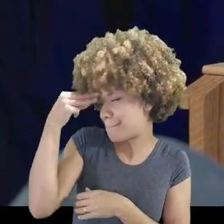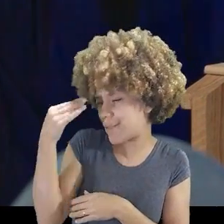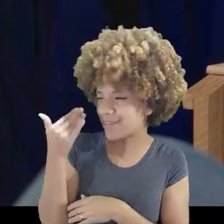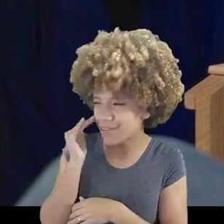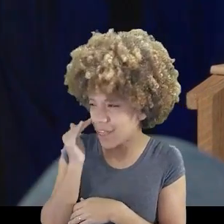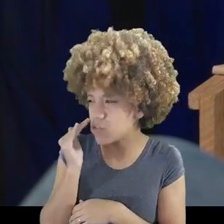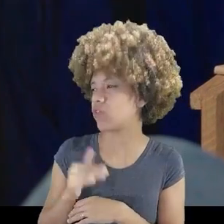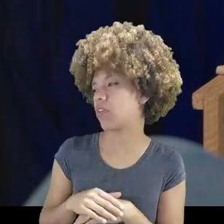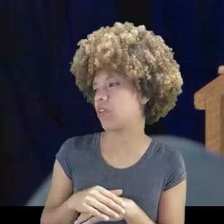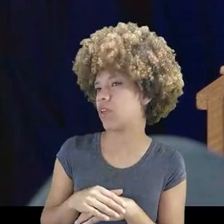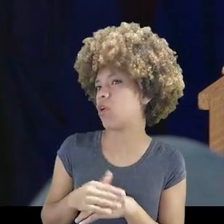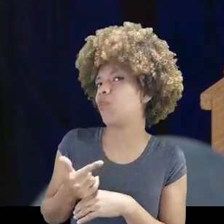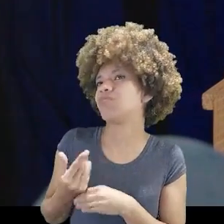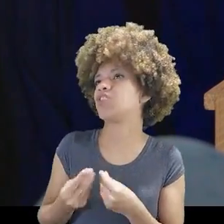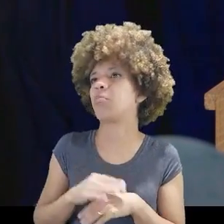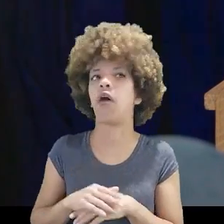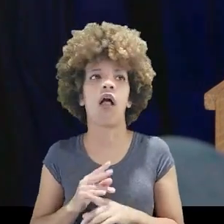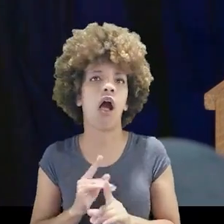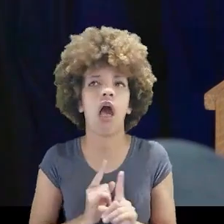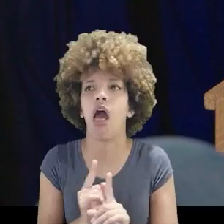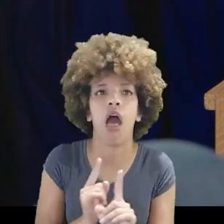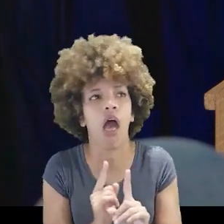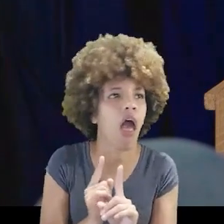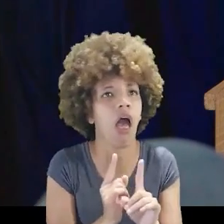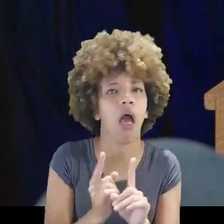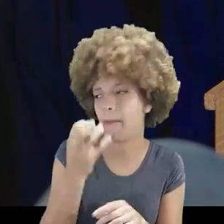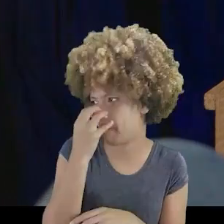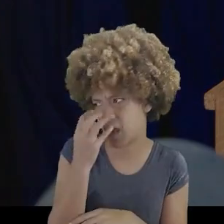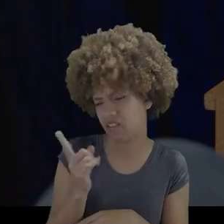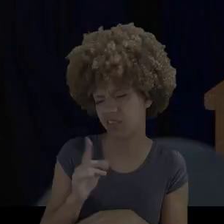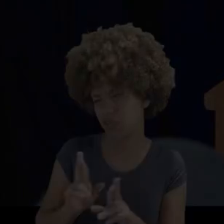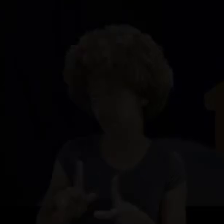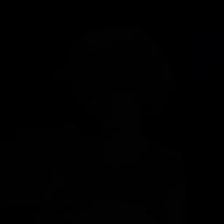você tá entendendo não tem essa de correr que nem palhaço a gente entende bem